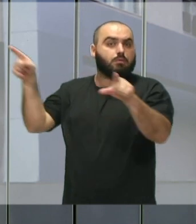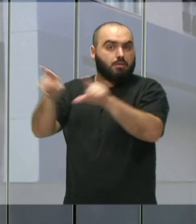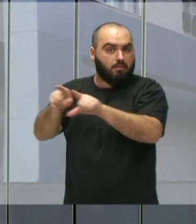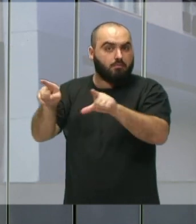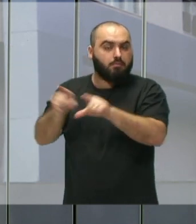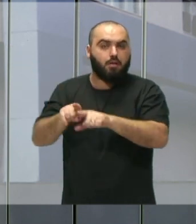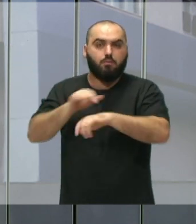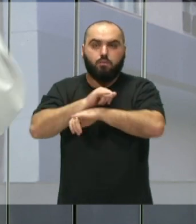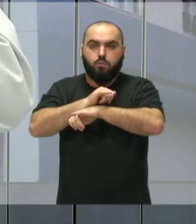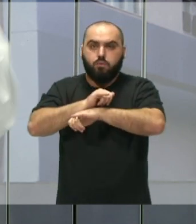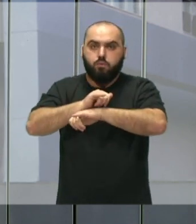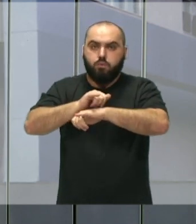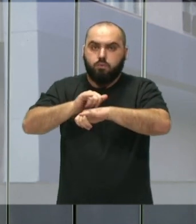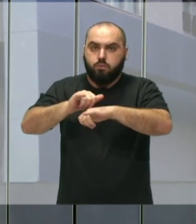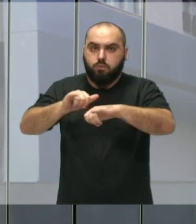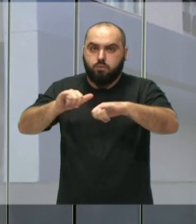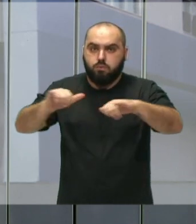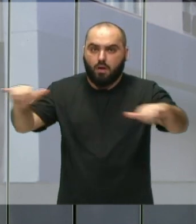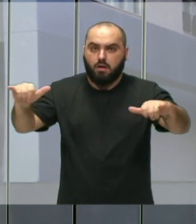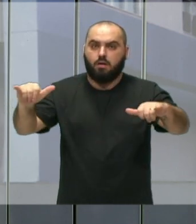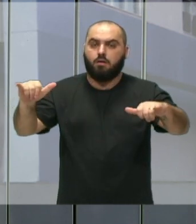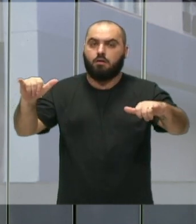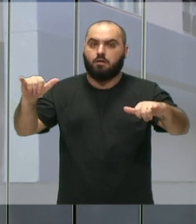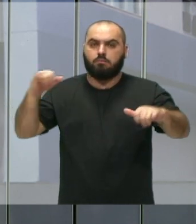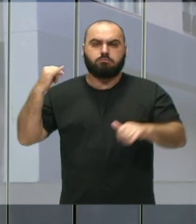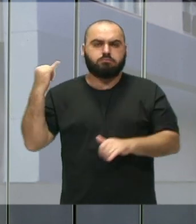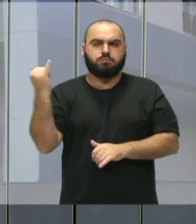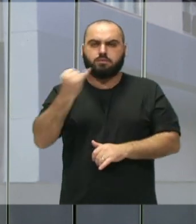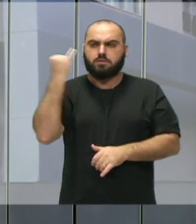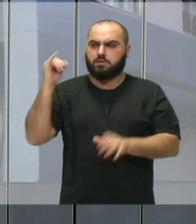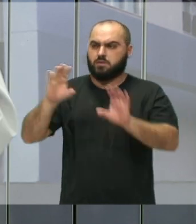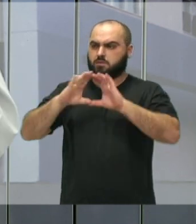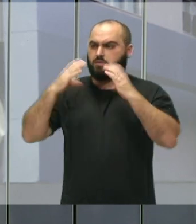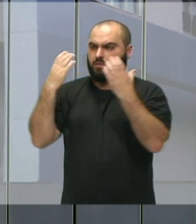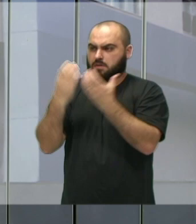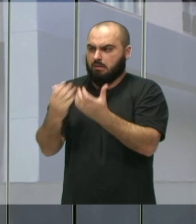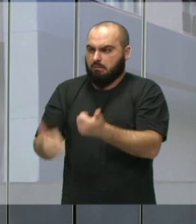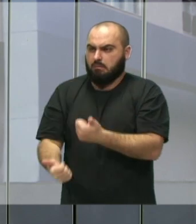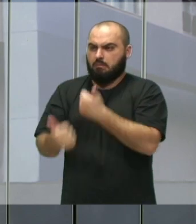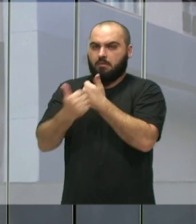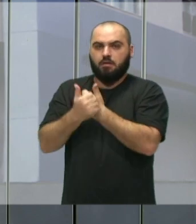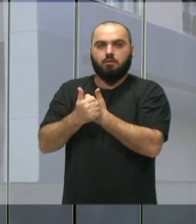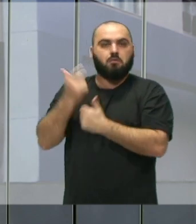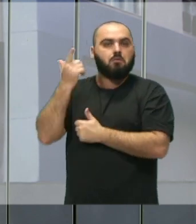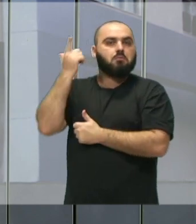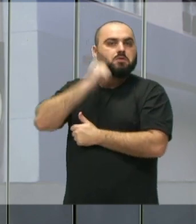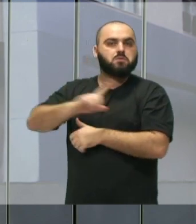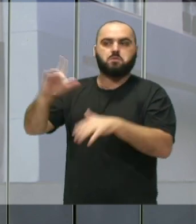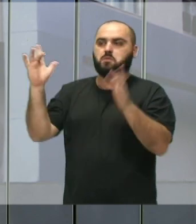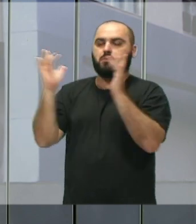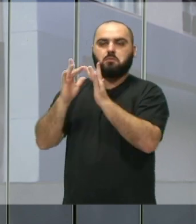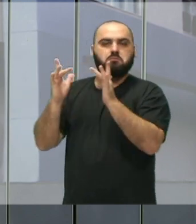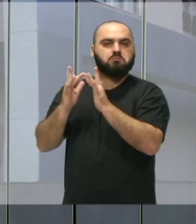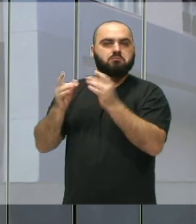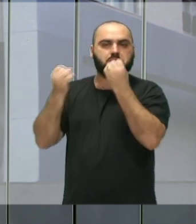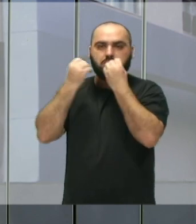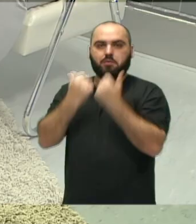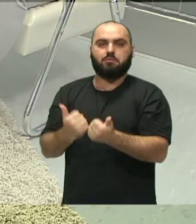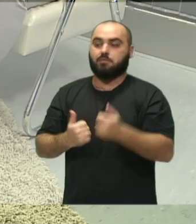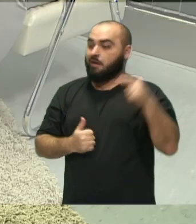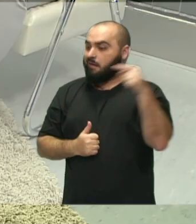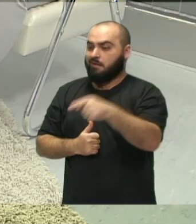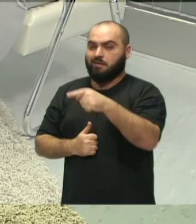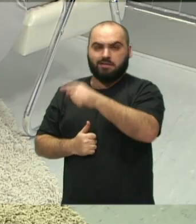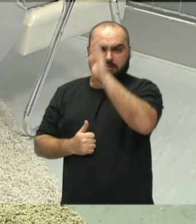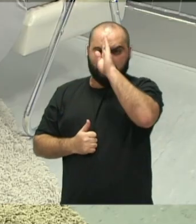uma ferramenta de extrema aproximação nossa com a comunidade, a coisa fluiu muito bem, porque ali é o canal direto